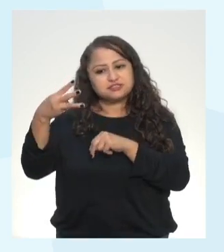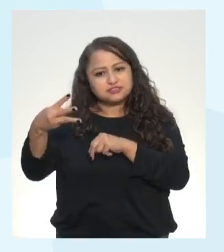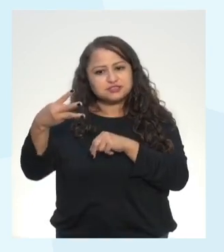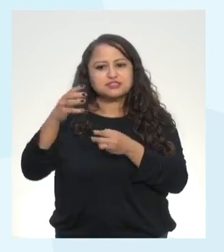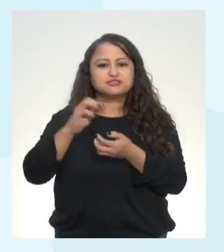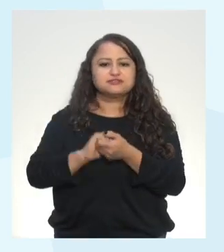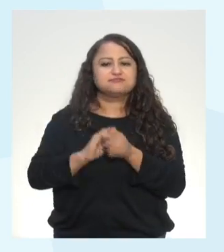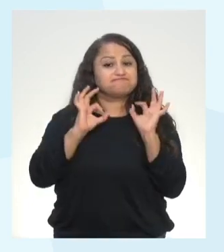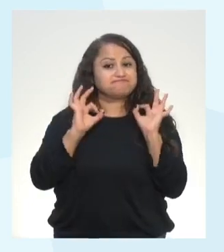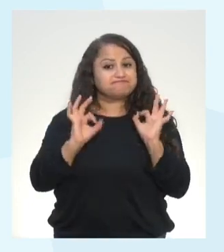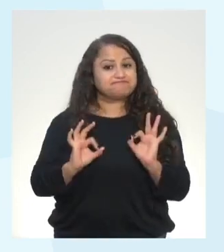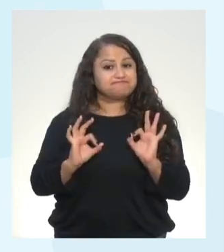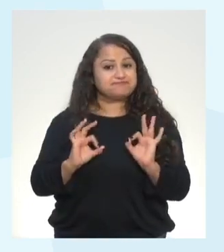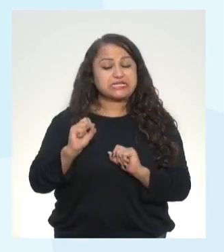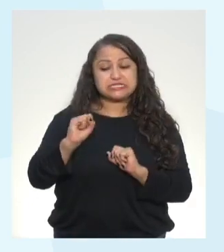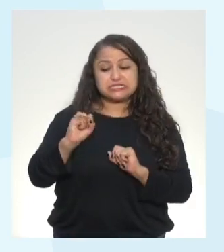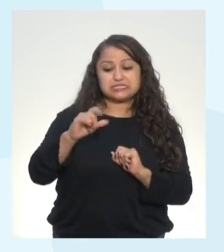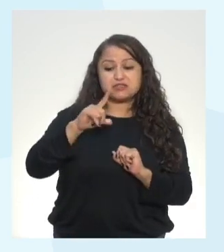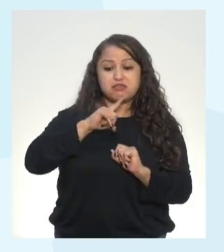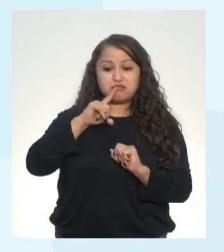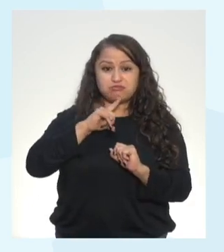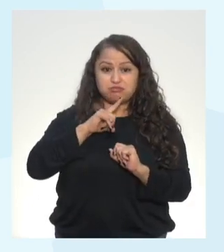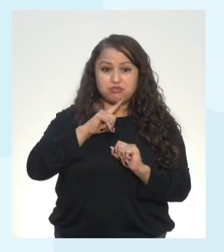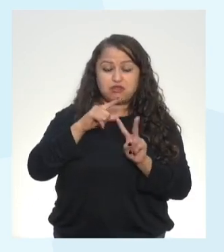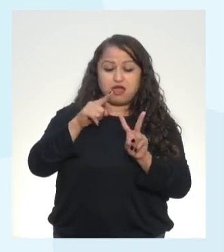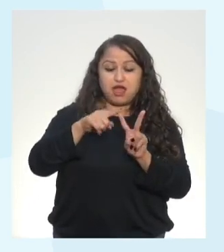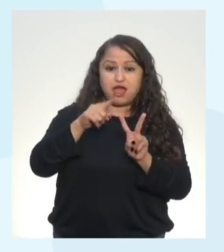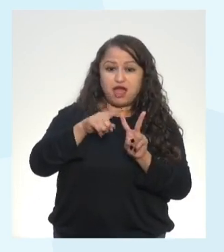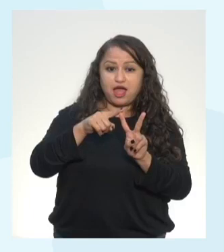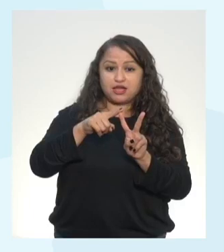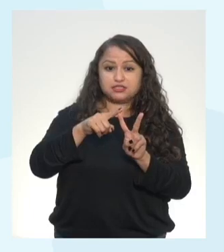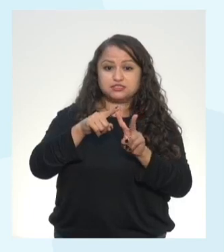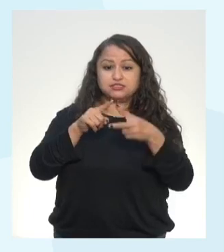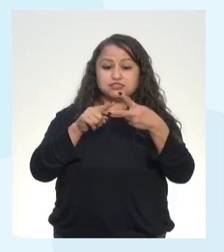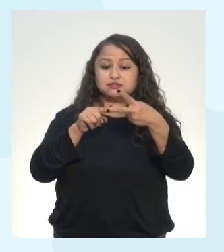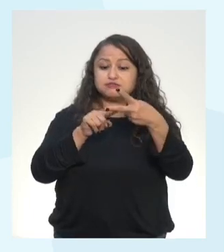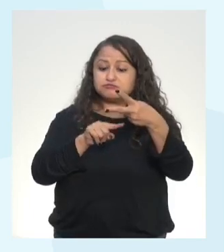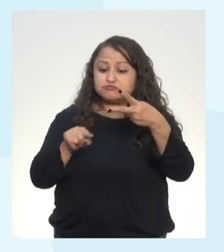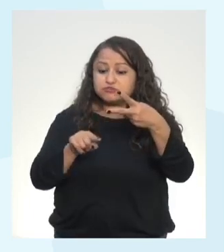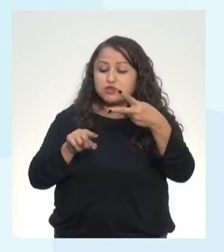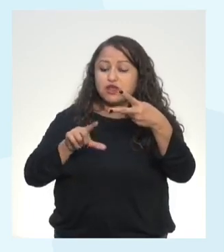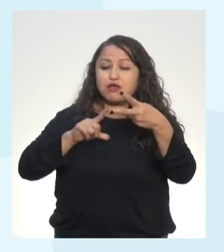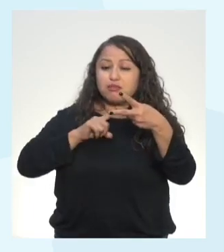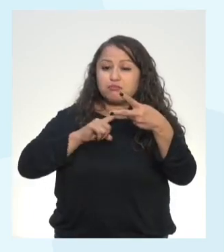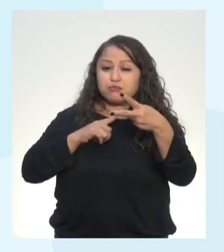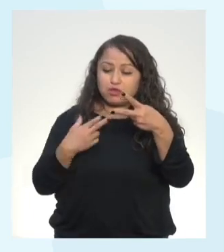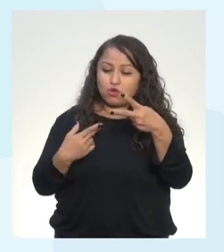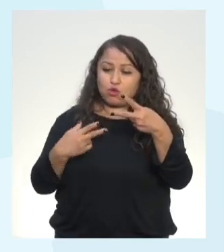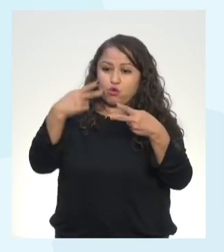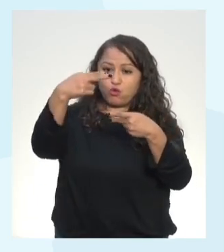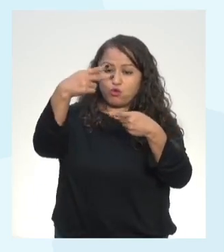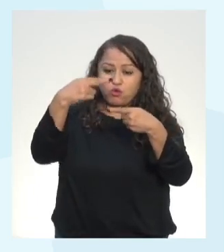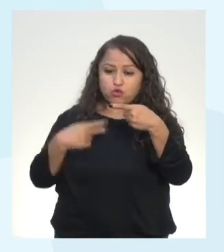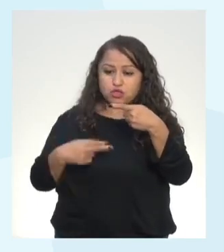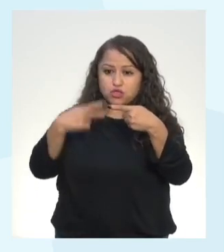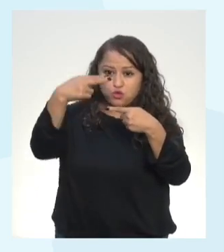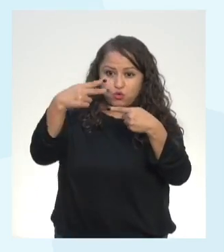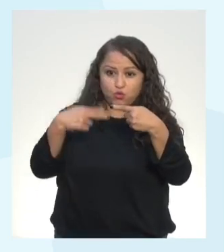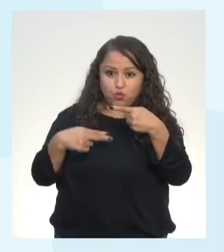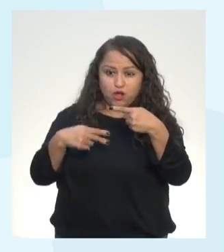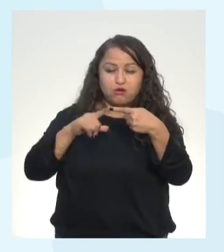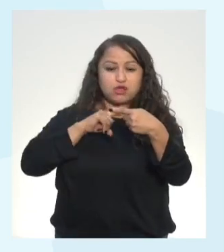Santa Branca, da Escola Professor Valdemar Salgado. Pessoal de Arandu, da Escola Pedro Bento Alves. E o pessoal de Arapeí, da